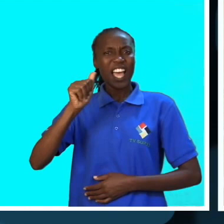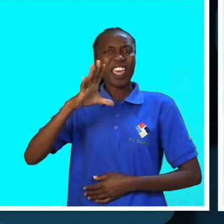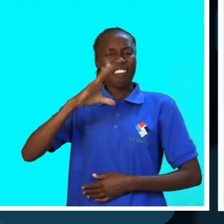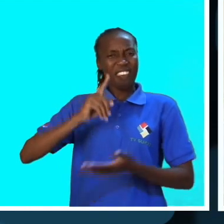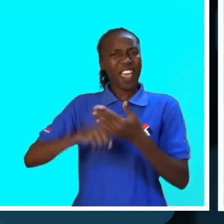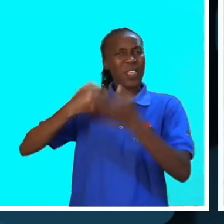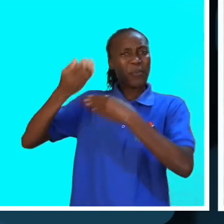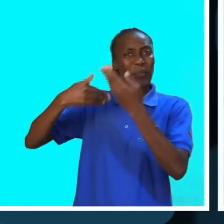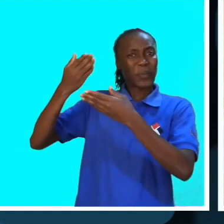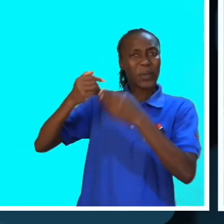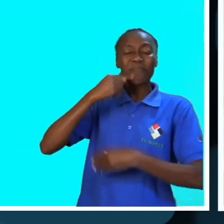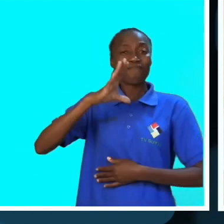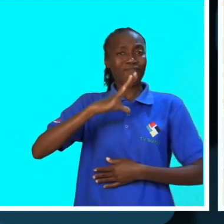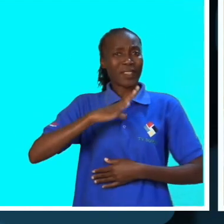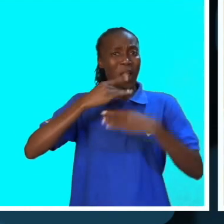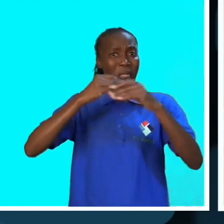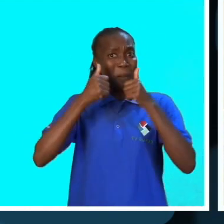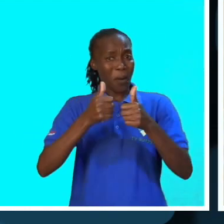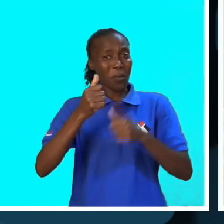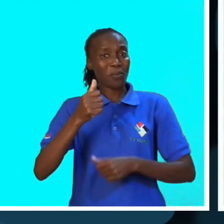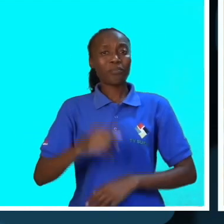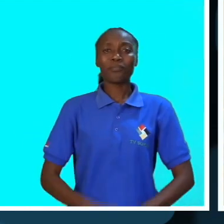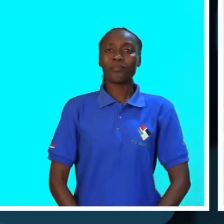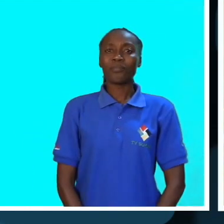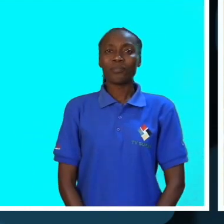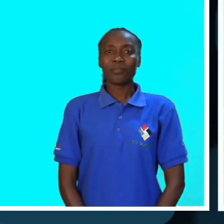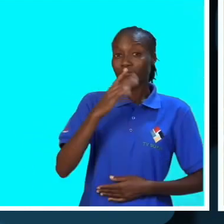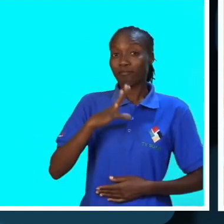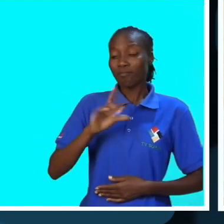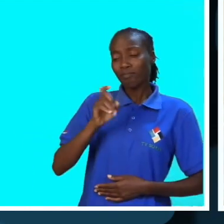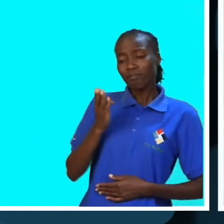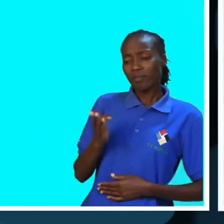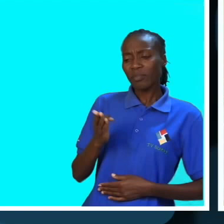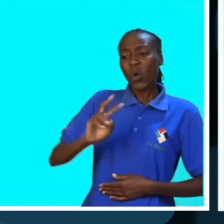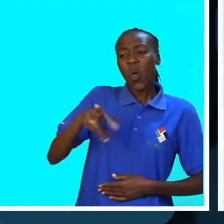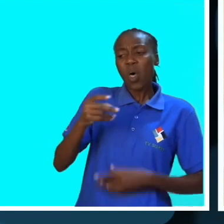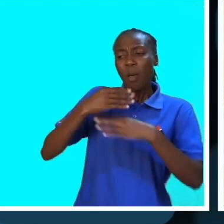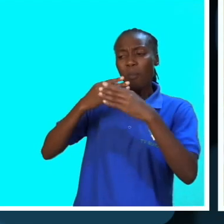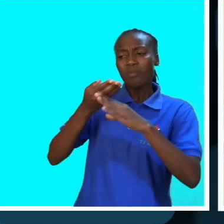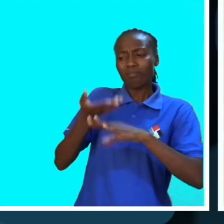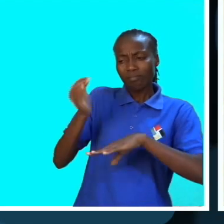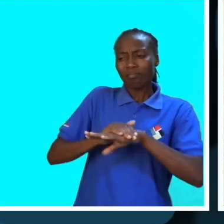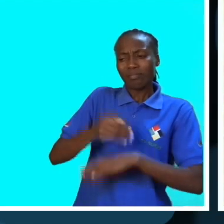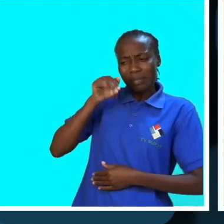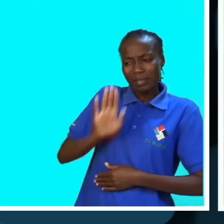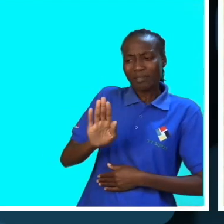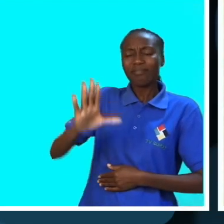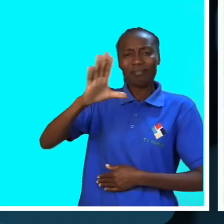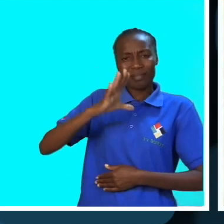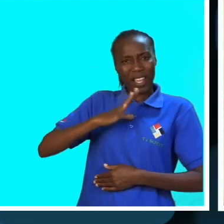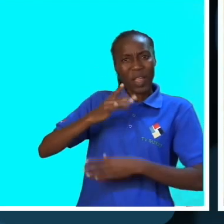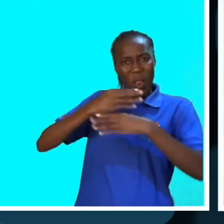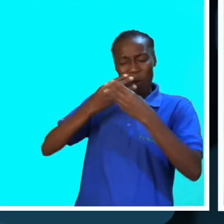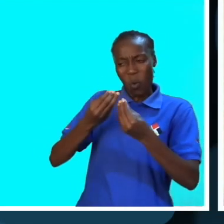com boa melodia, não é? E quais são as outras músicas que